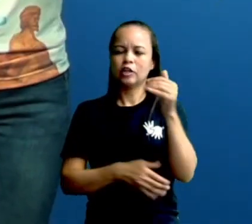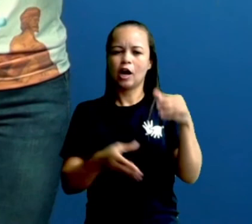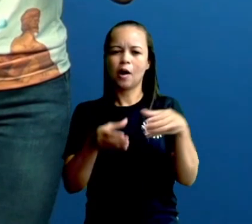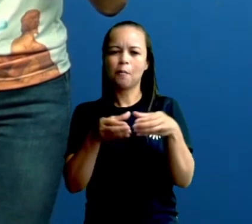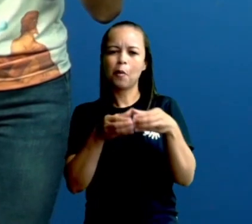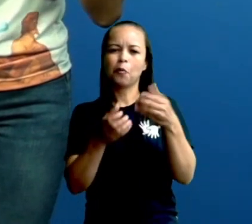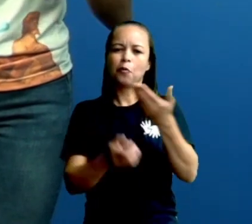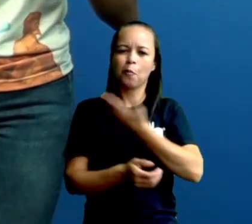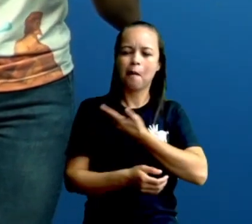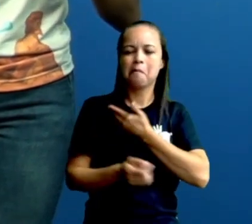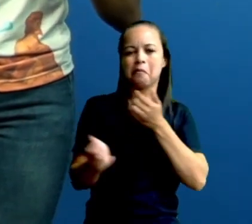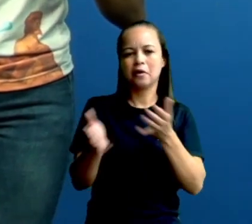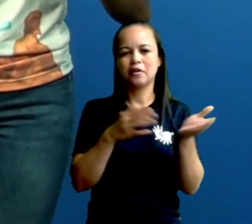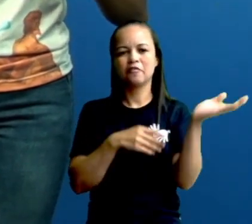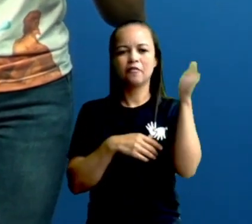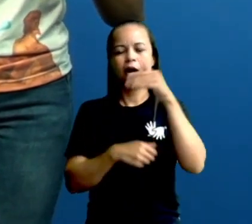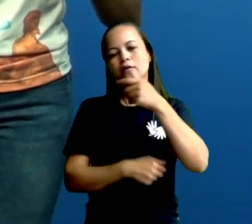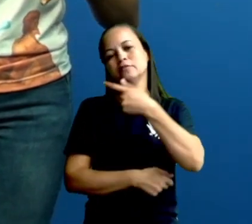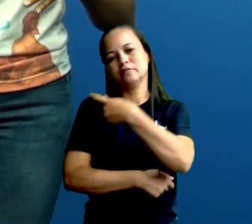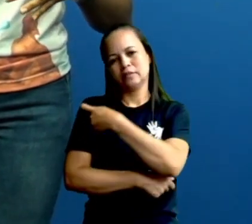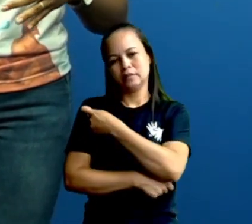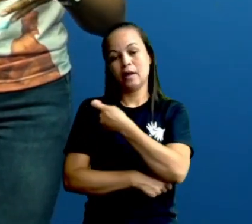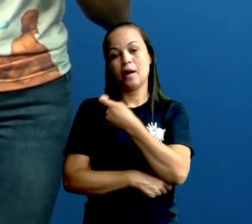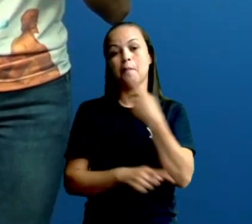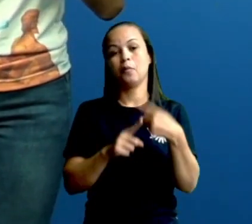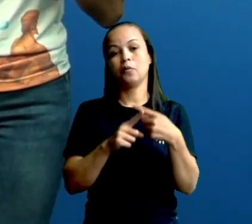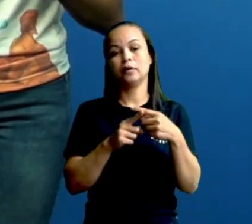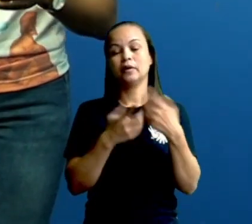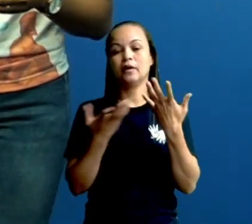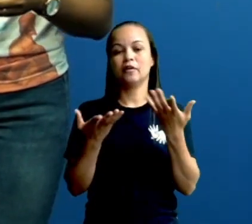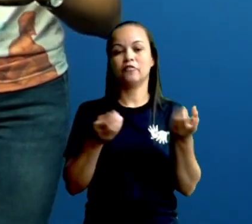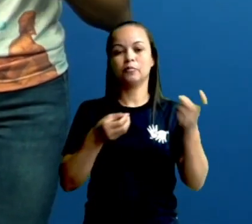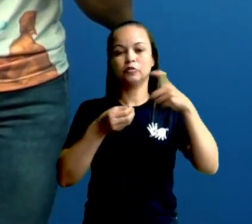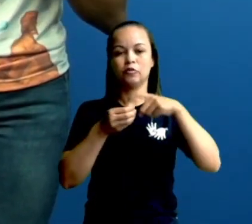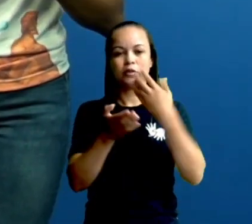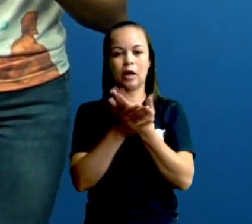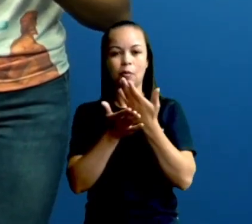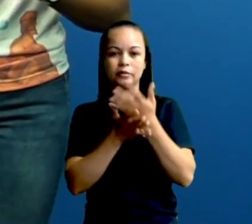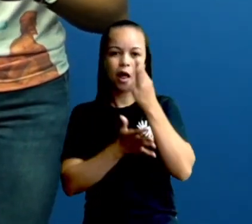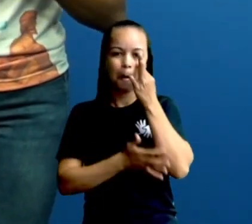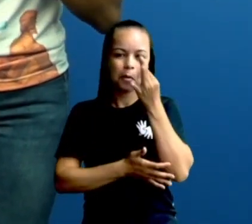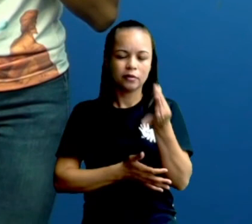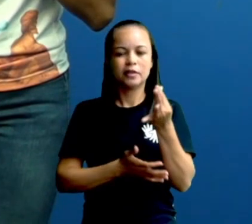vacinar, porque a gente vai voltar com as aulas presenciais, se Deus quiser, e com